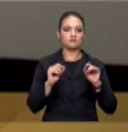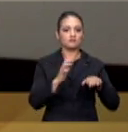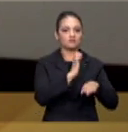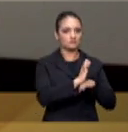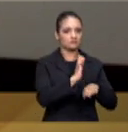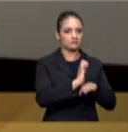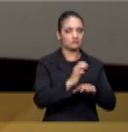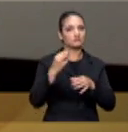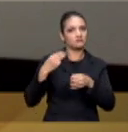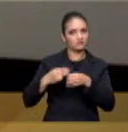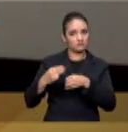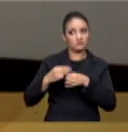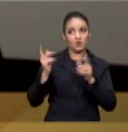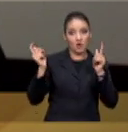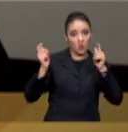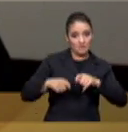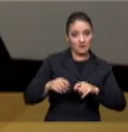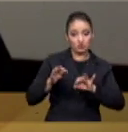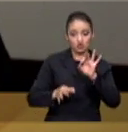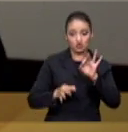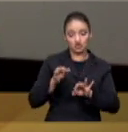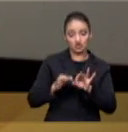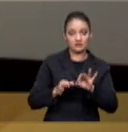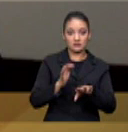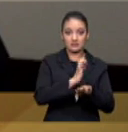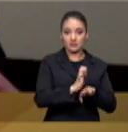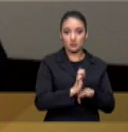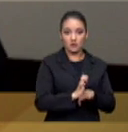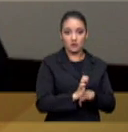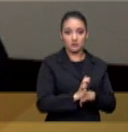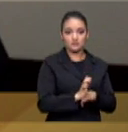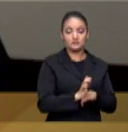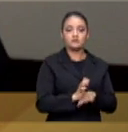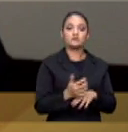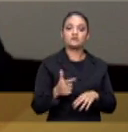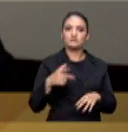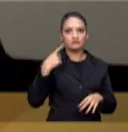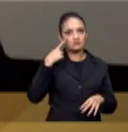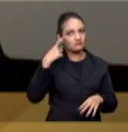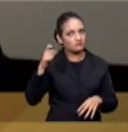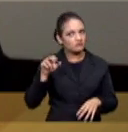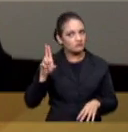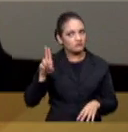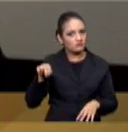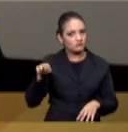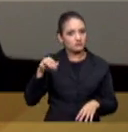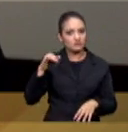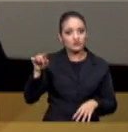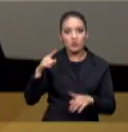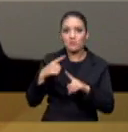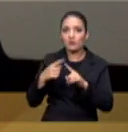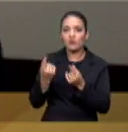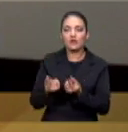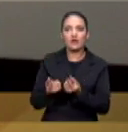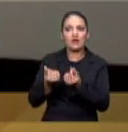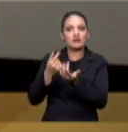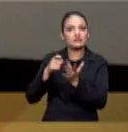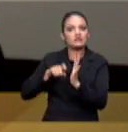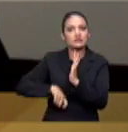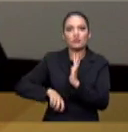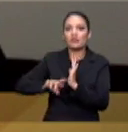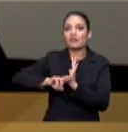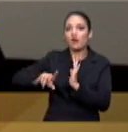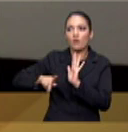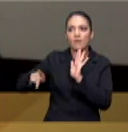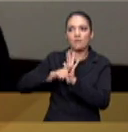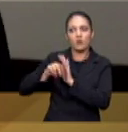justiça estadual, porque não há interesse da União. Não há interesse da União porque o tributo não lhe pertence.